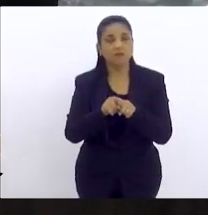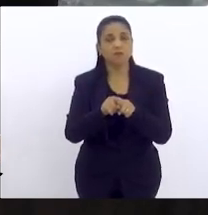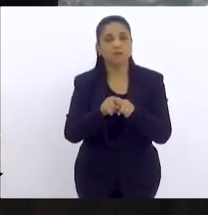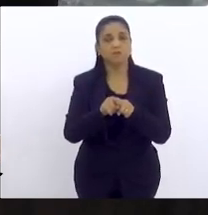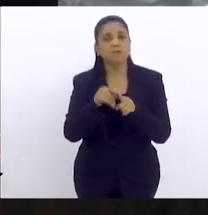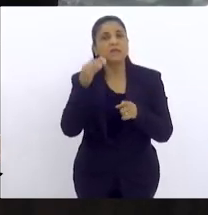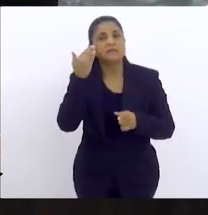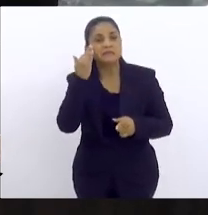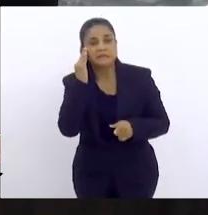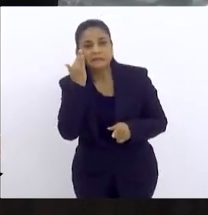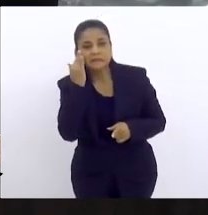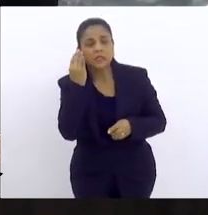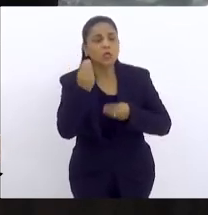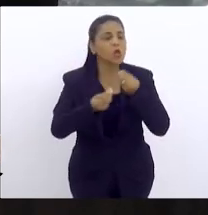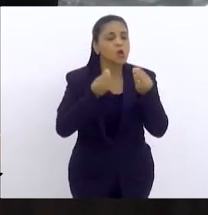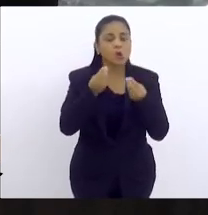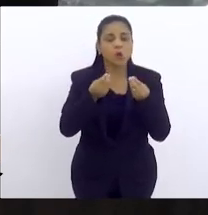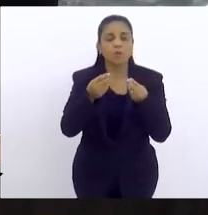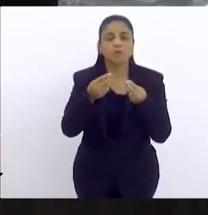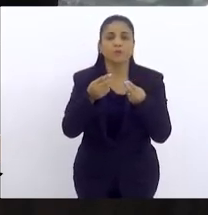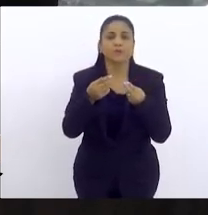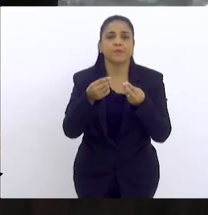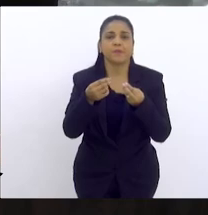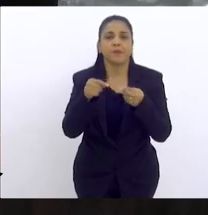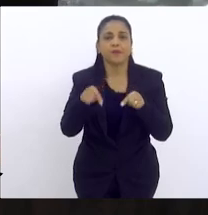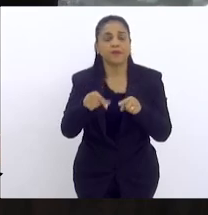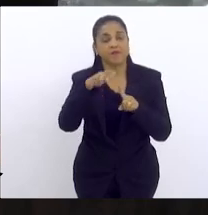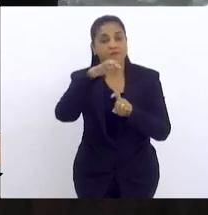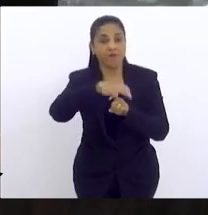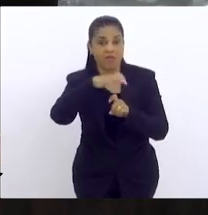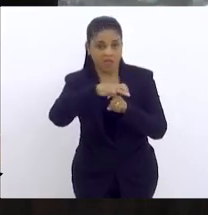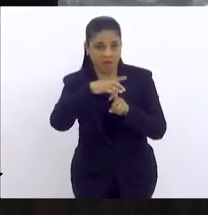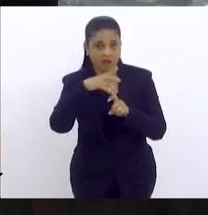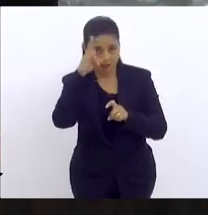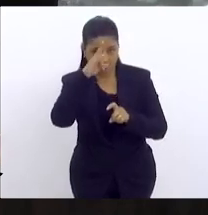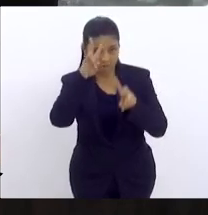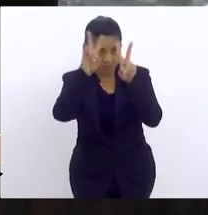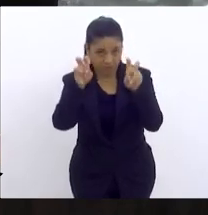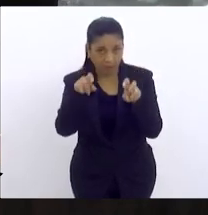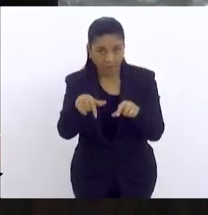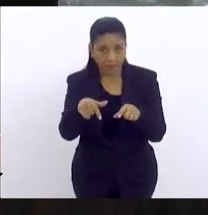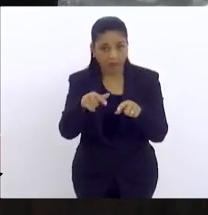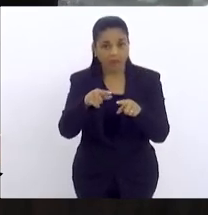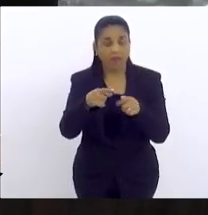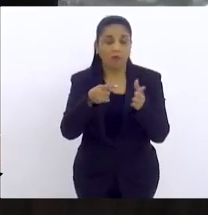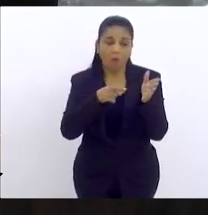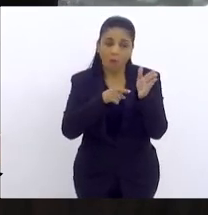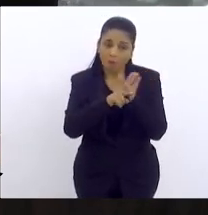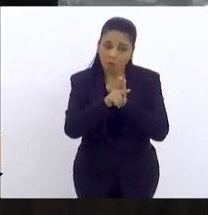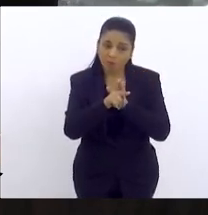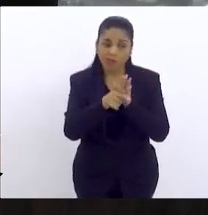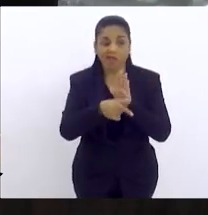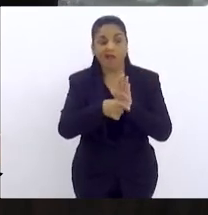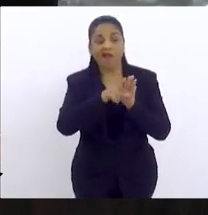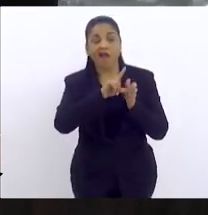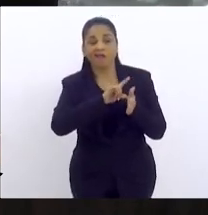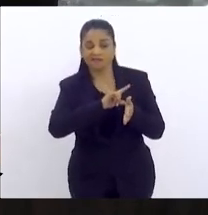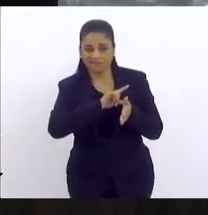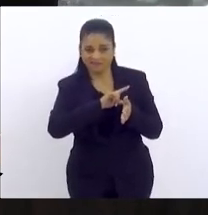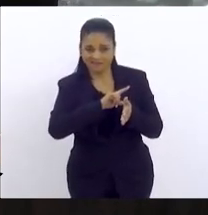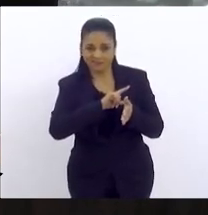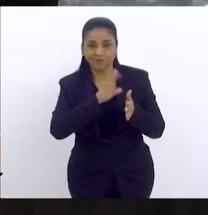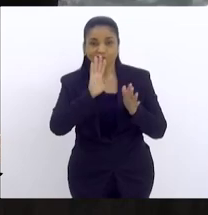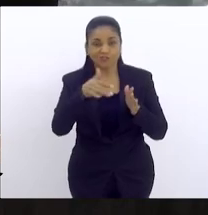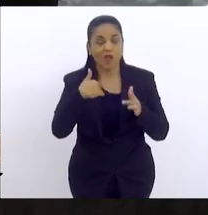entender como a questão que houve aqui da feira eu não perguntei o senhor não perguntei depois aqui não perguntei antes porque já me